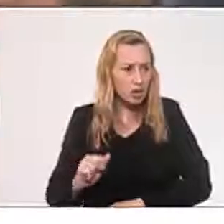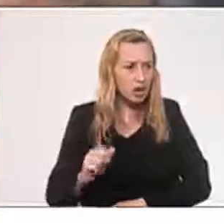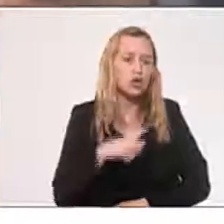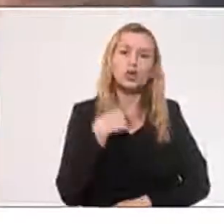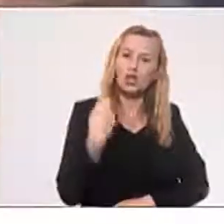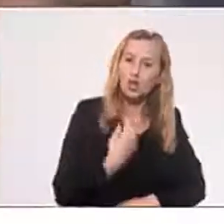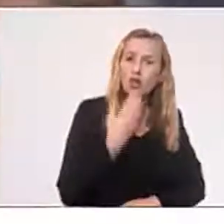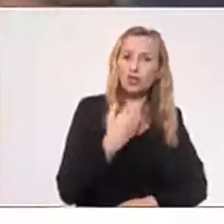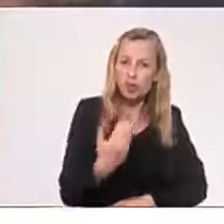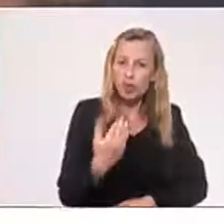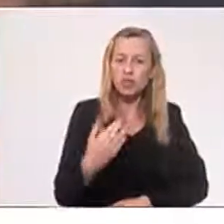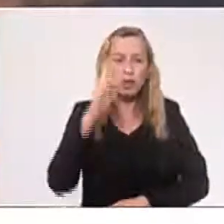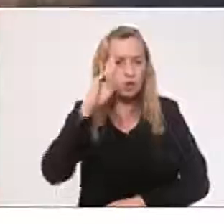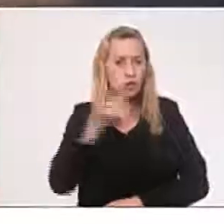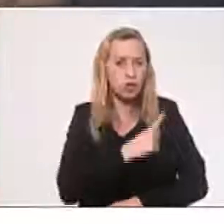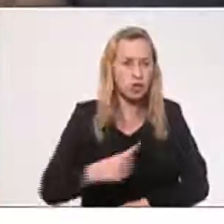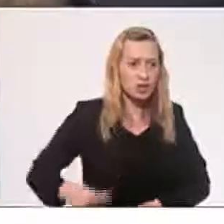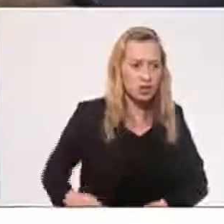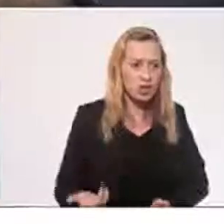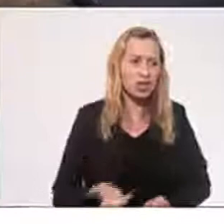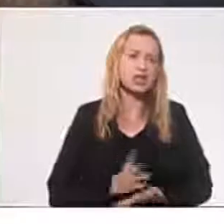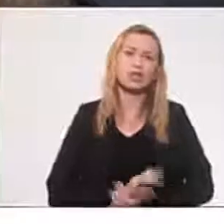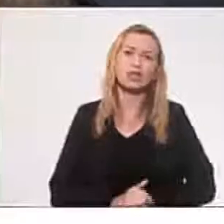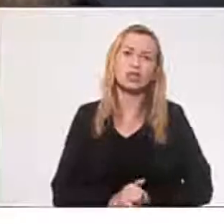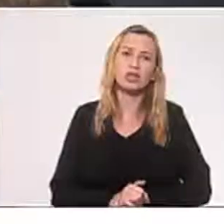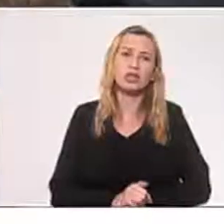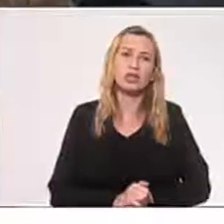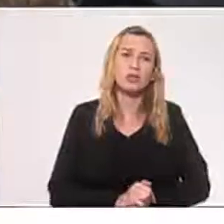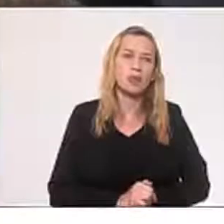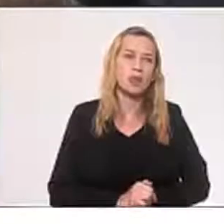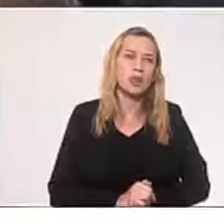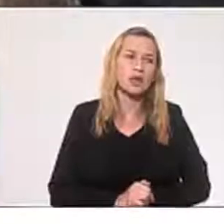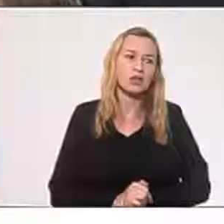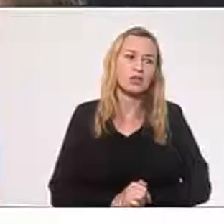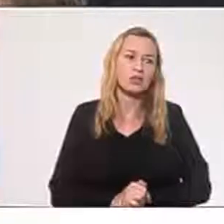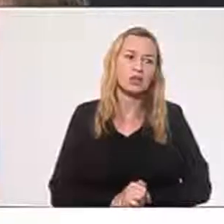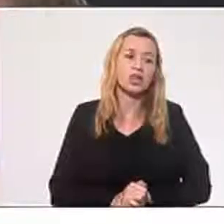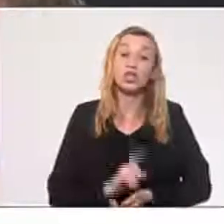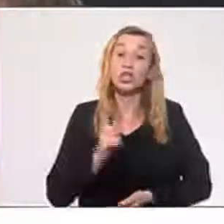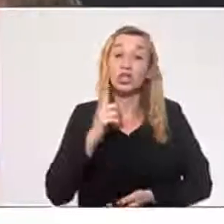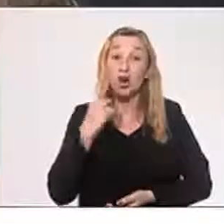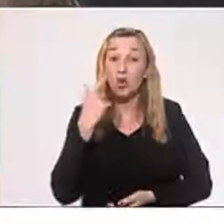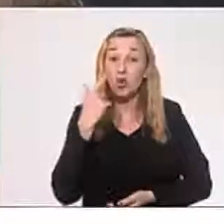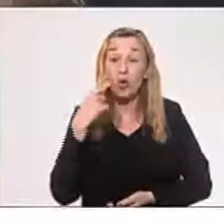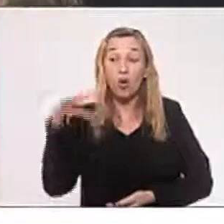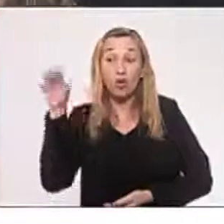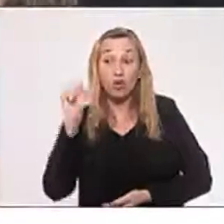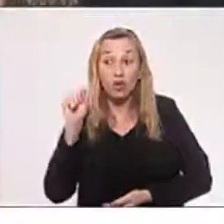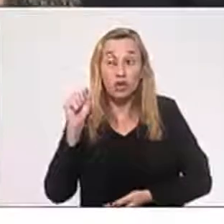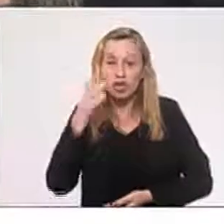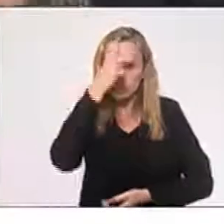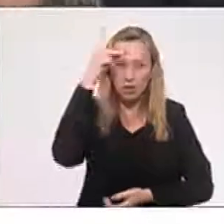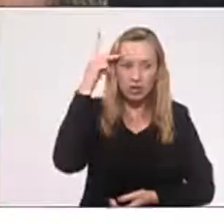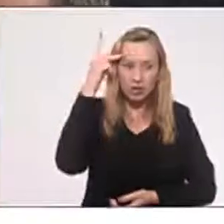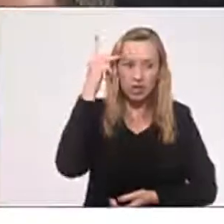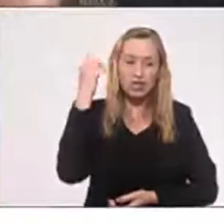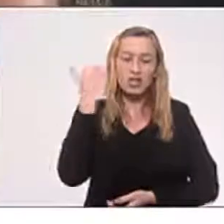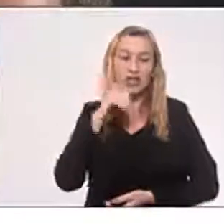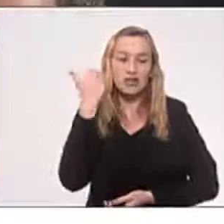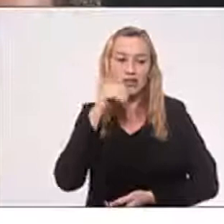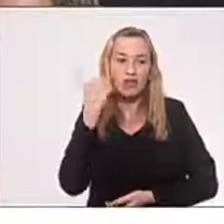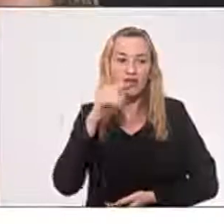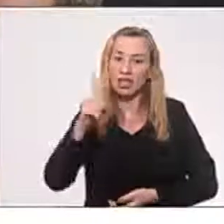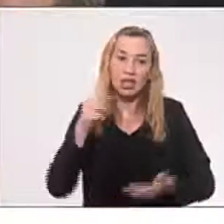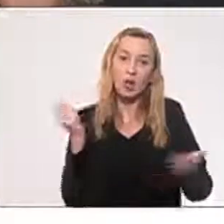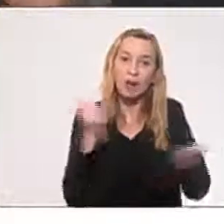nós pedimos ao senhor presidente e ao governador do estado, que ouvisse não os picaretas, mas aqueles que trabalham, e o